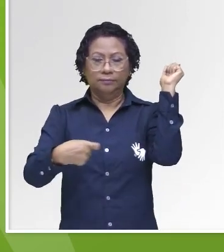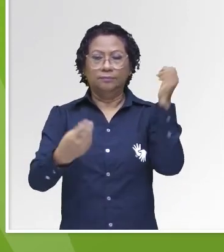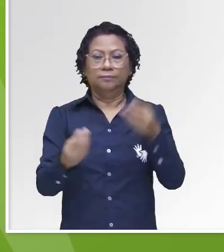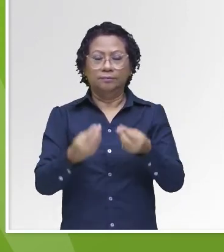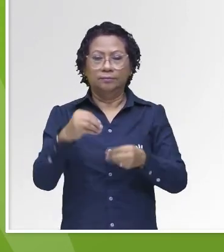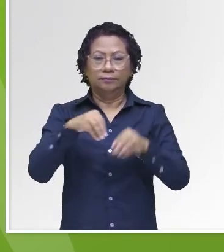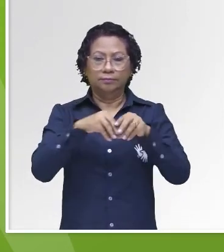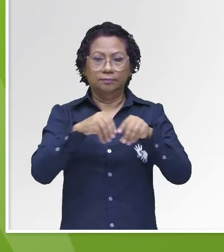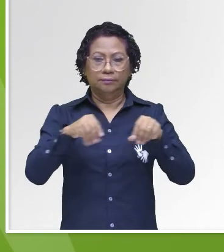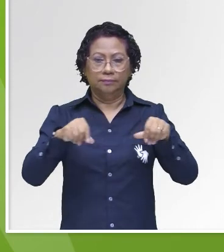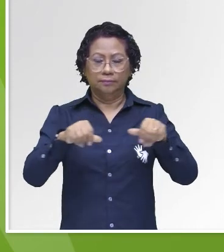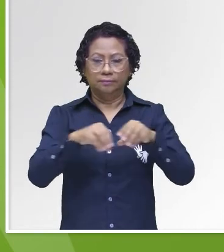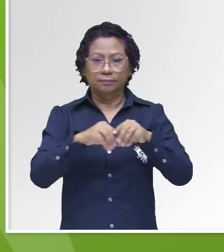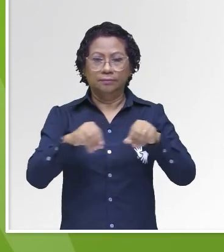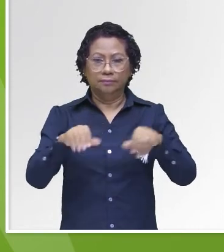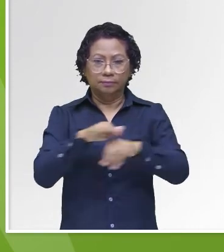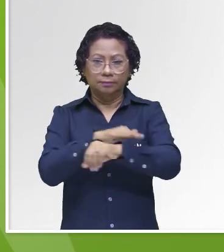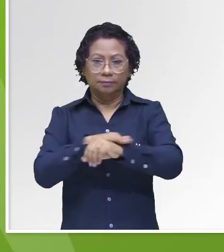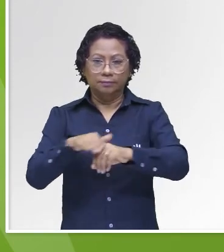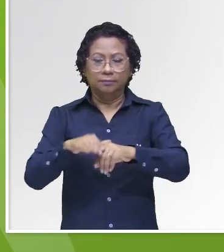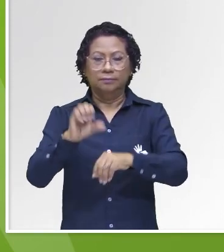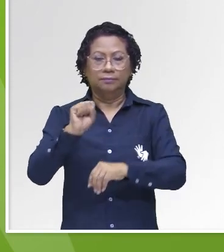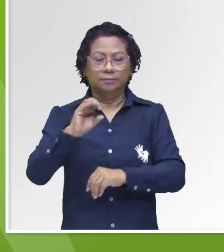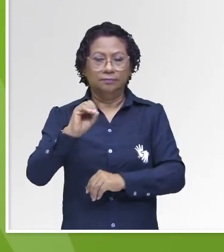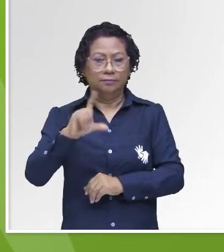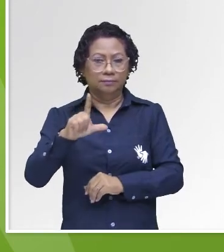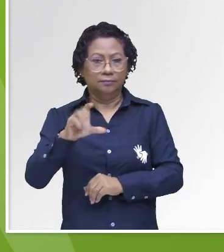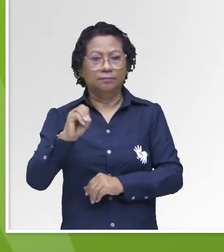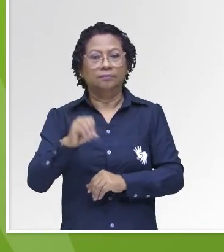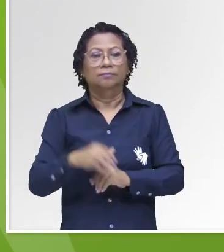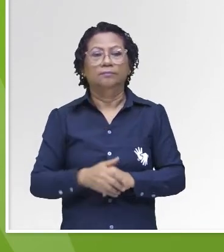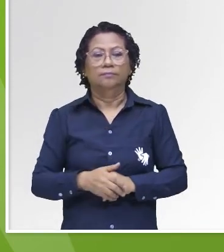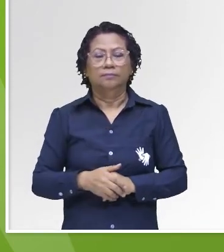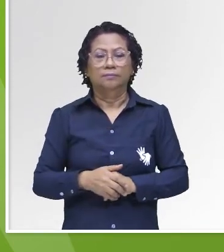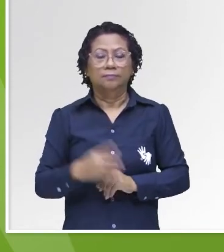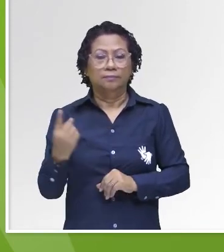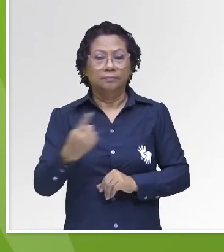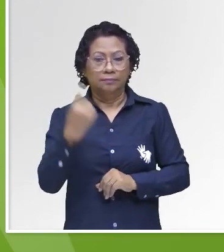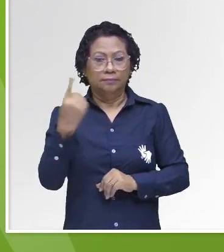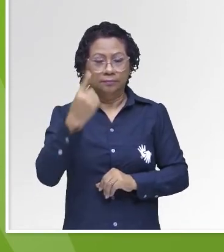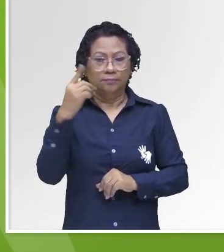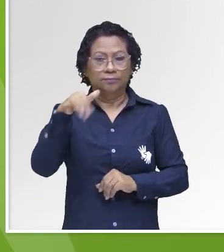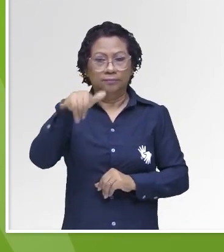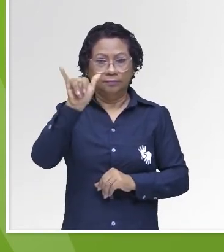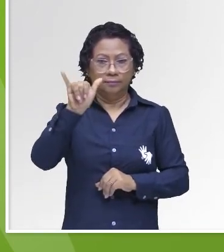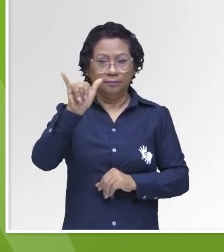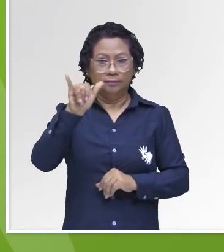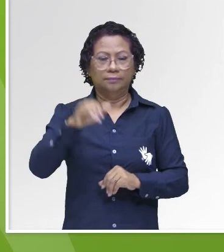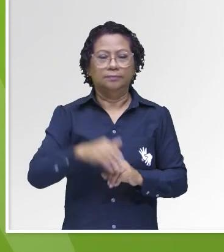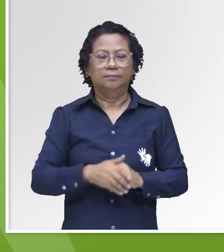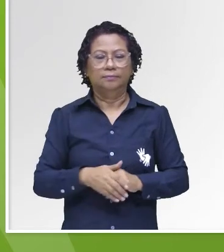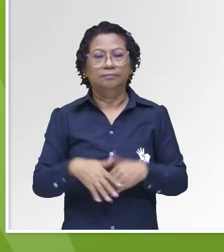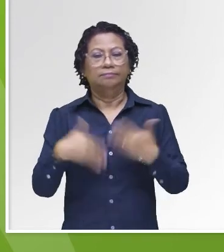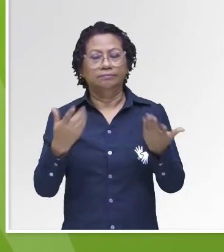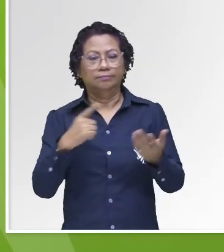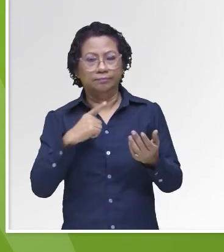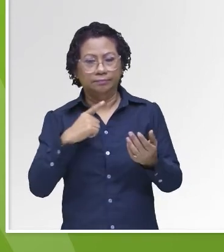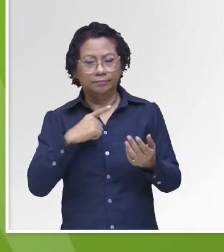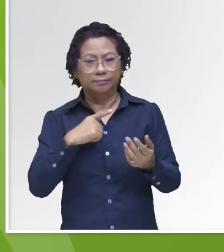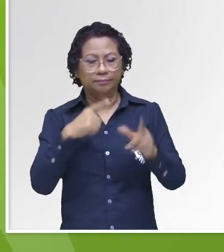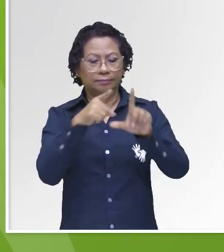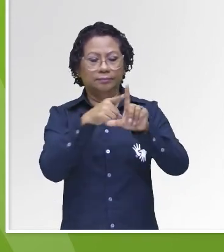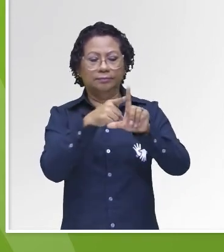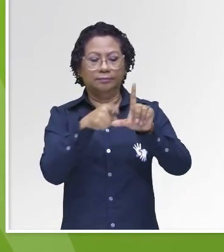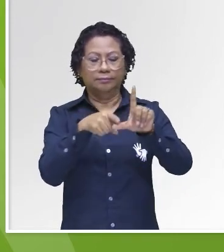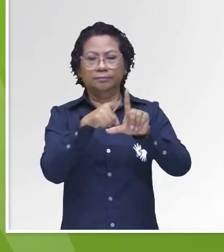fácil. Pronto, o x é o solo e o y vai ser a nossa altura. Bom, ele forma um ângulo aqui, olha, com